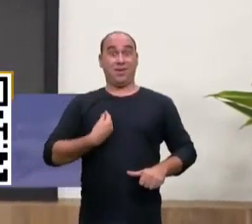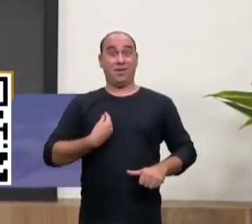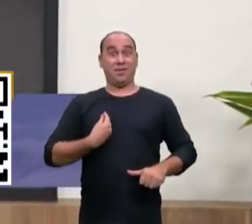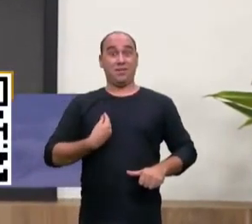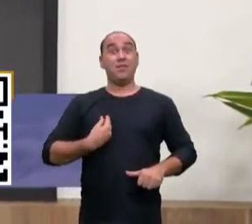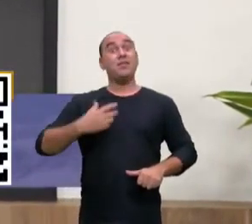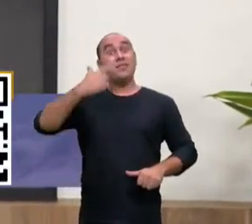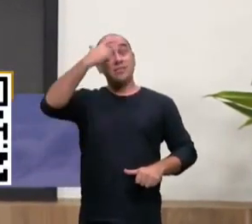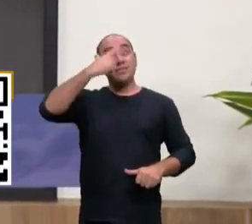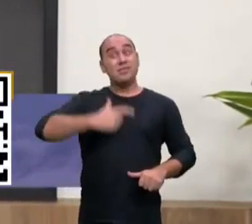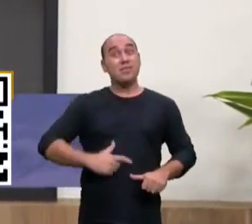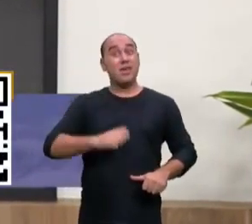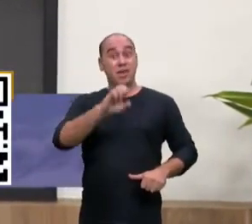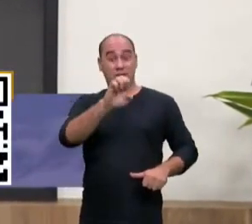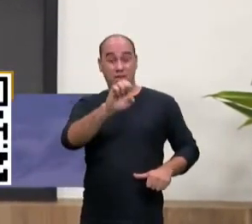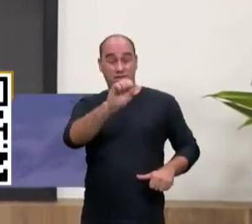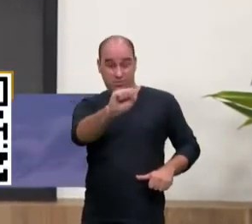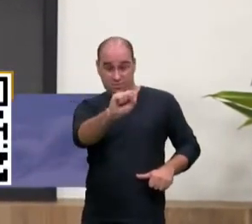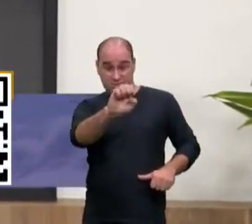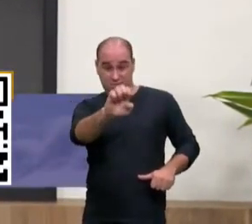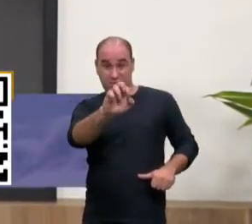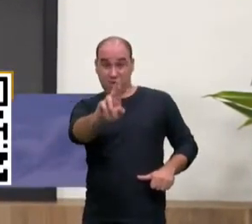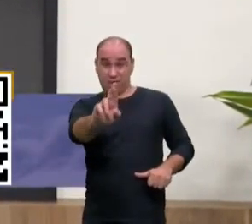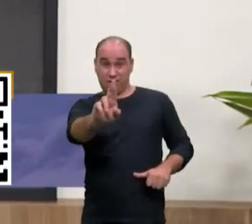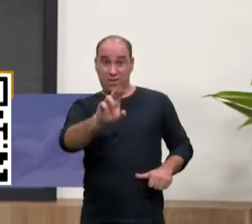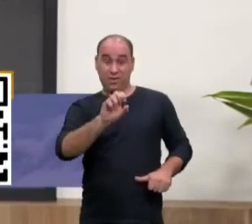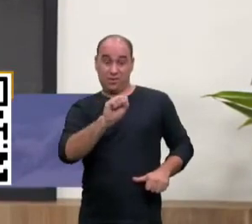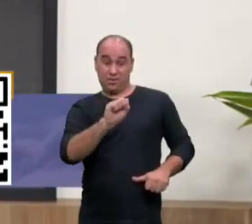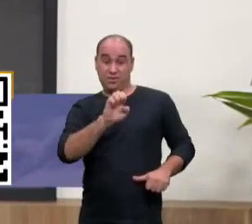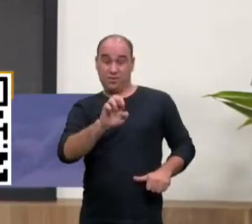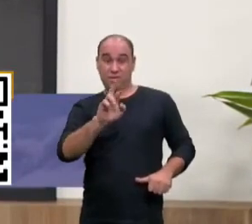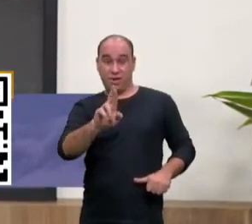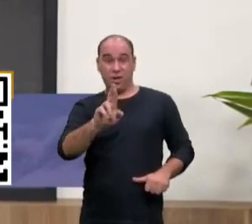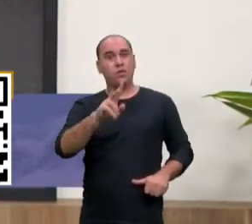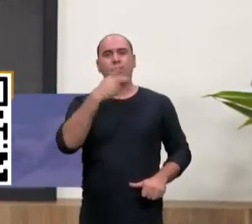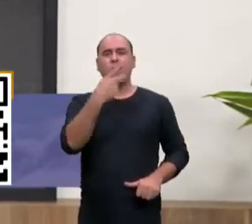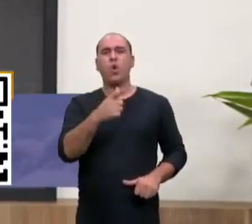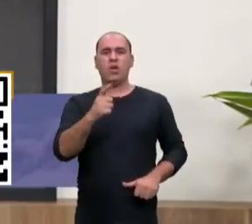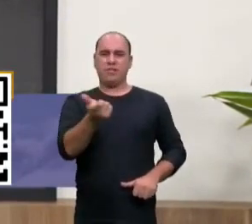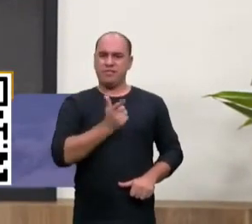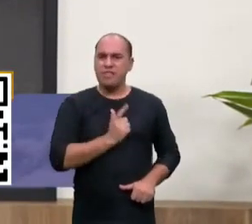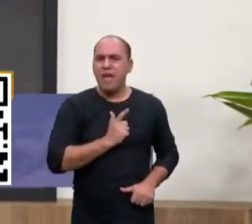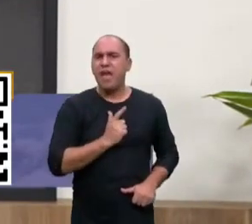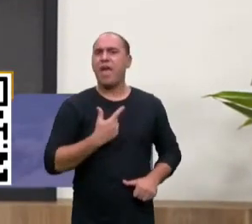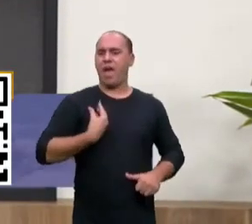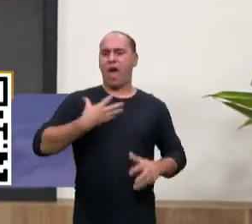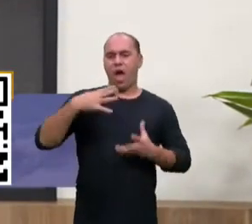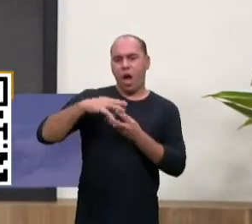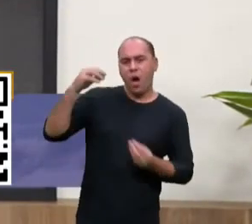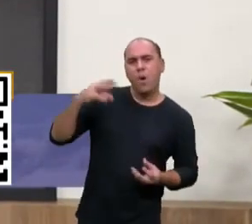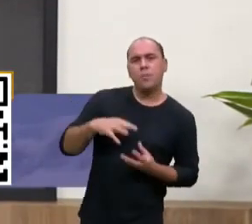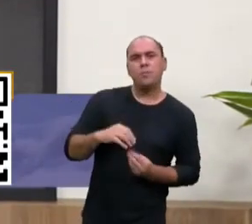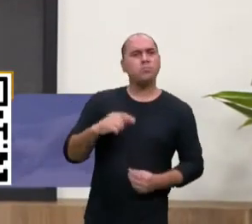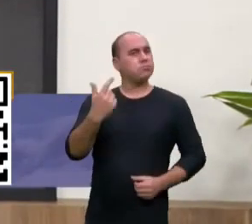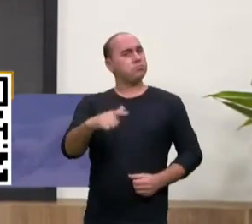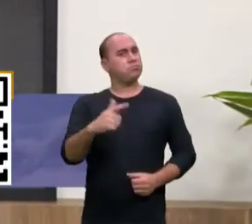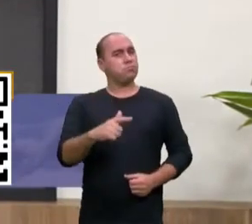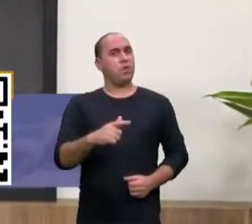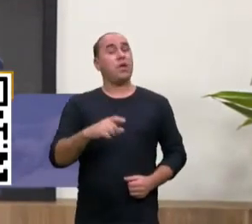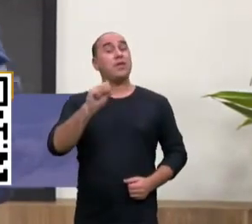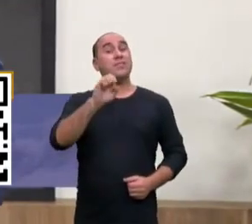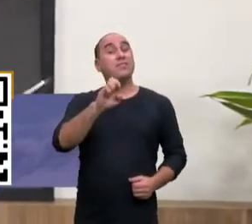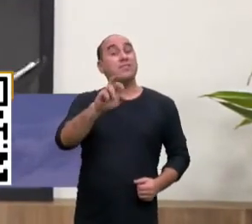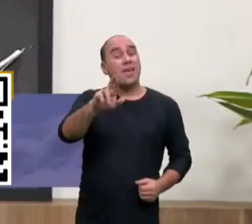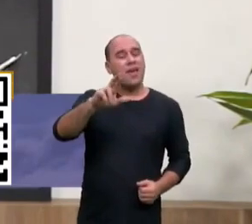Observe bem essa palavra ser vez aqui a Bíblia Não fala assim passou a ter fala passou a a ser